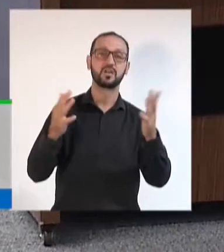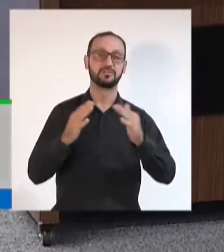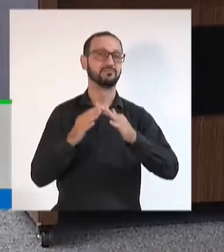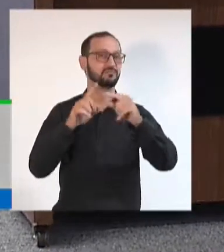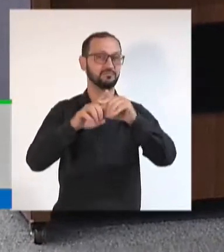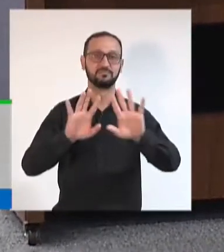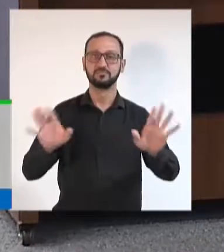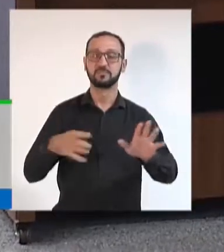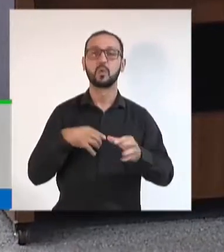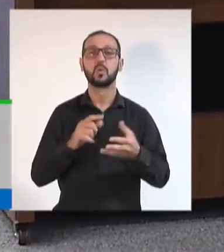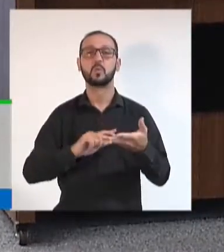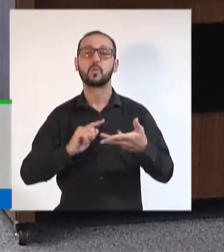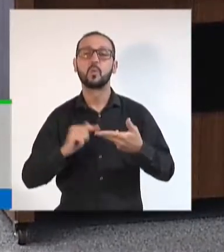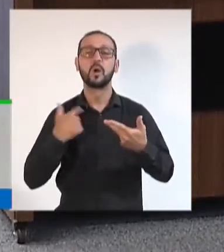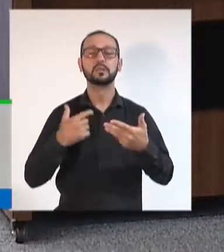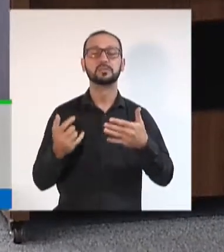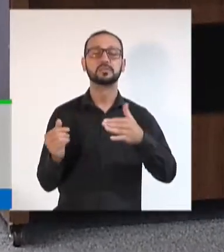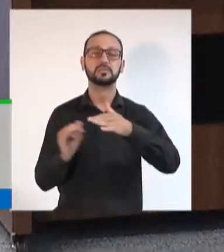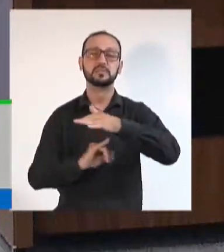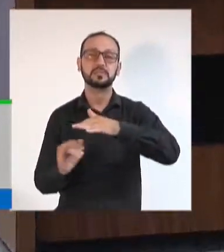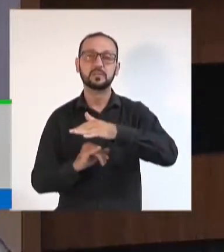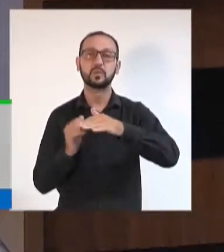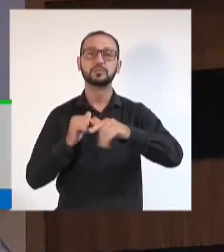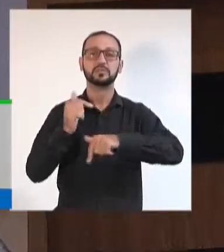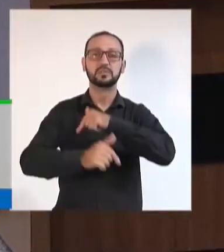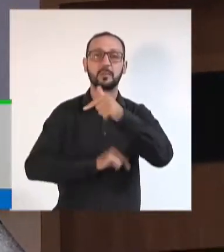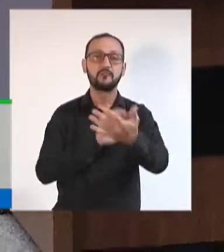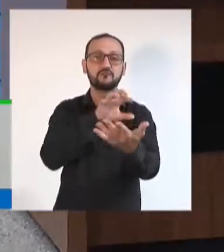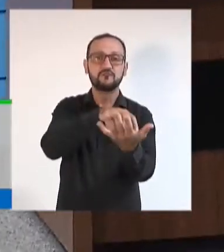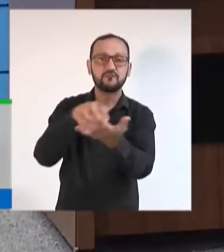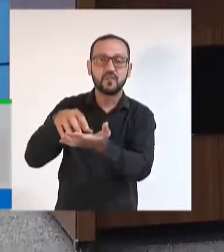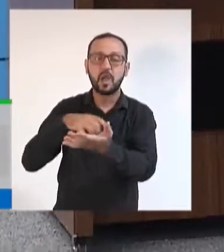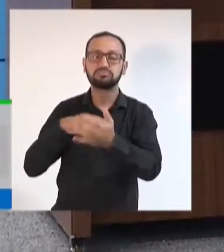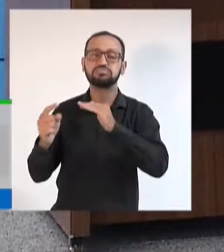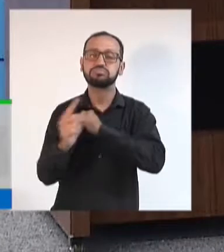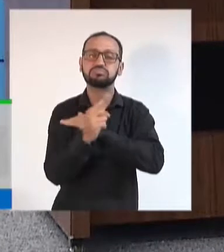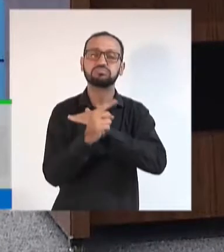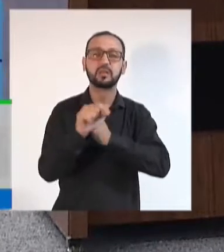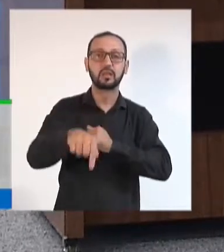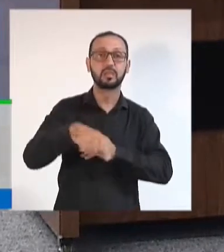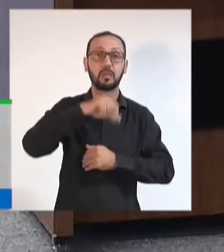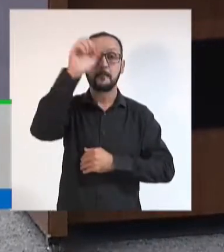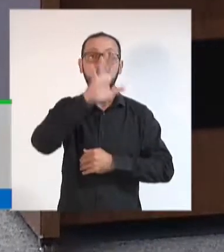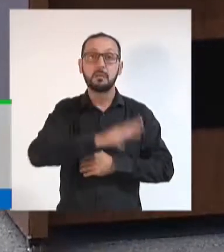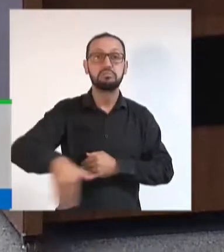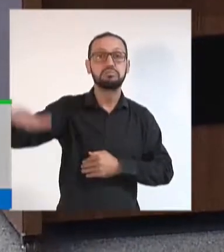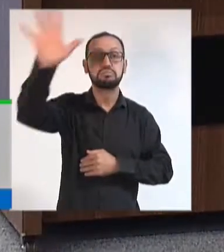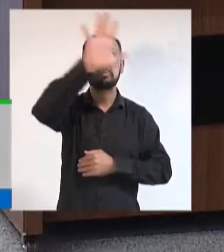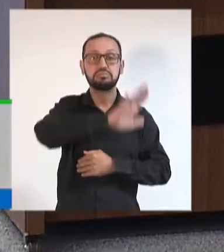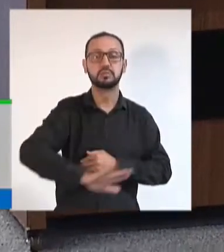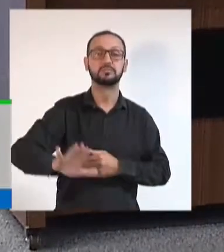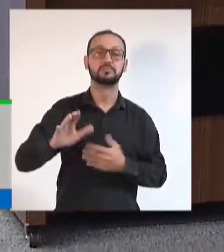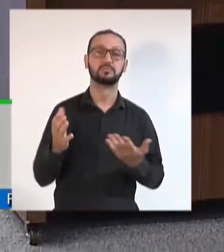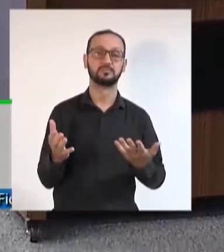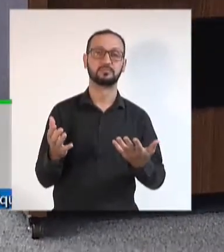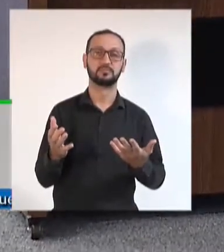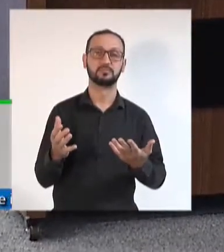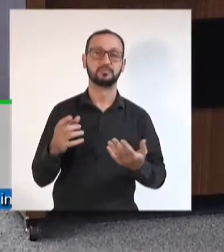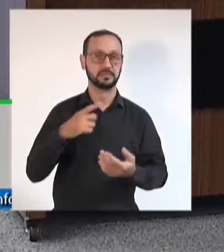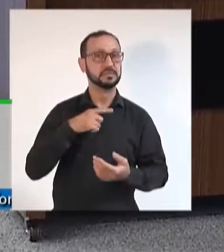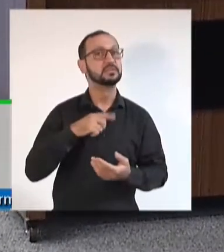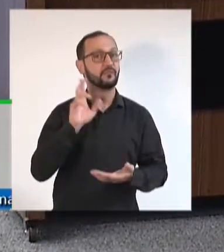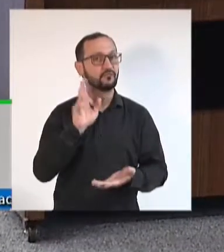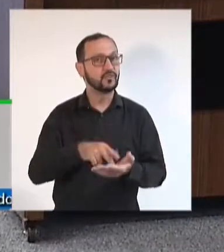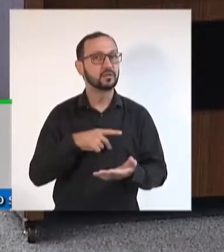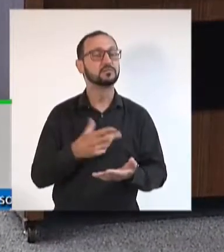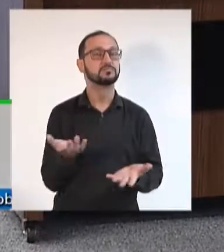quantas LPIs, quantas entidades, quantos trabalhos maravilhosos nós temos Brasil afora. Então, nós temos